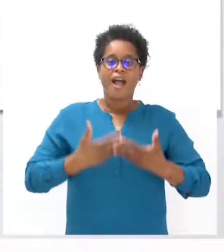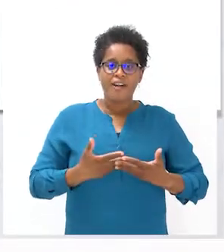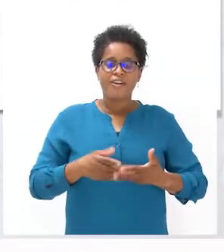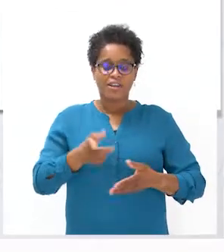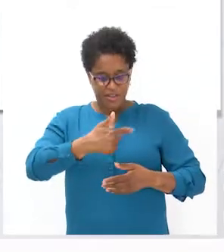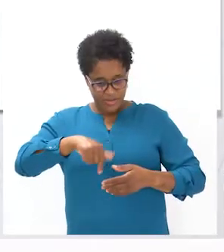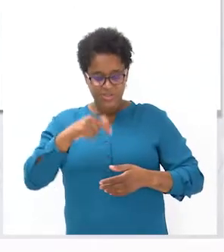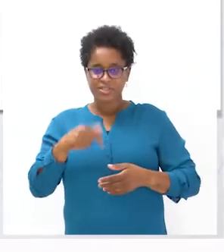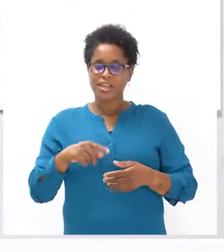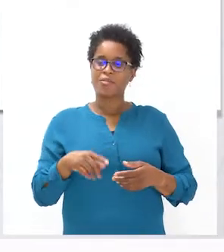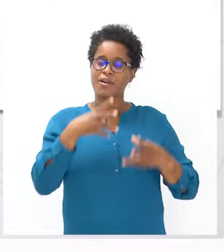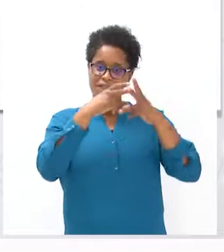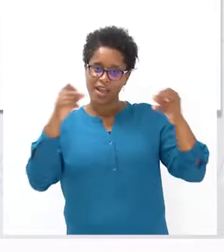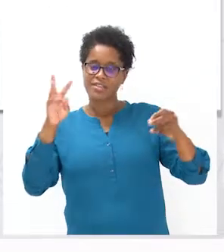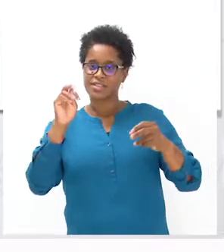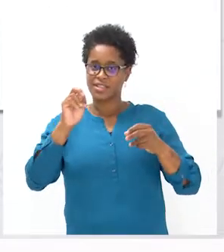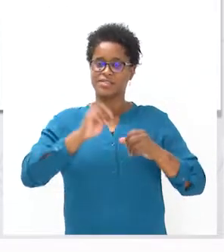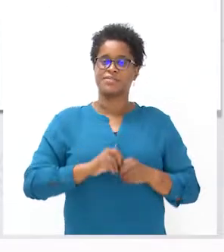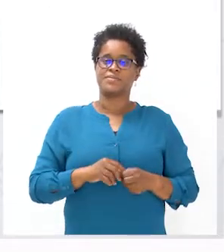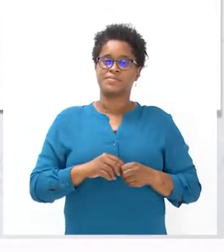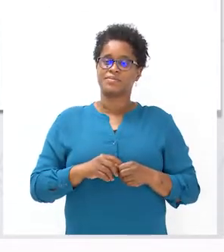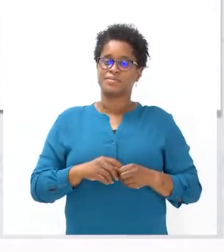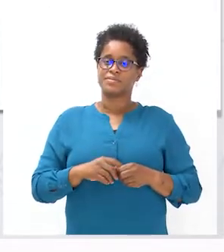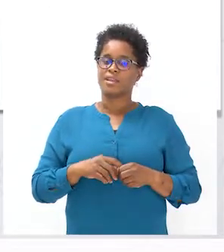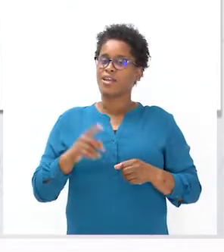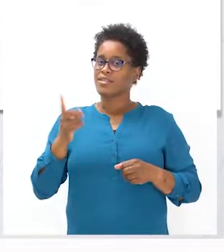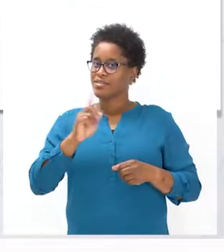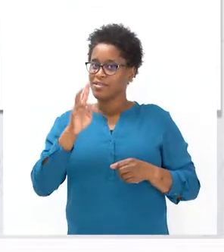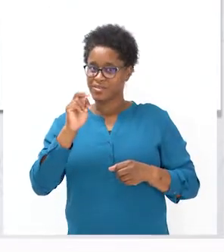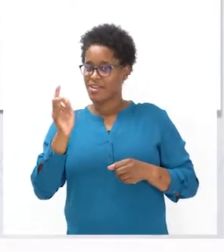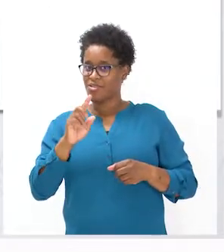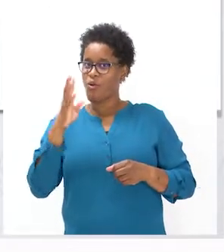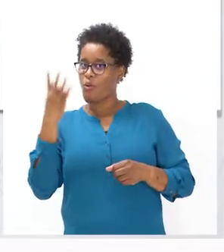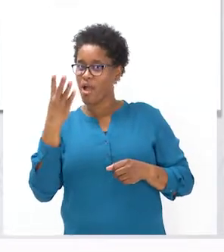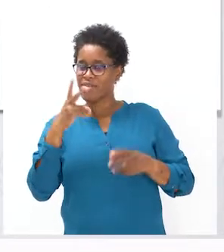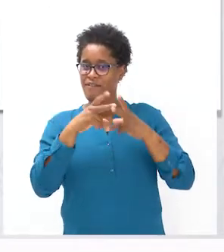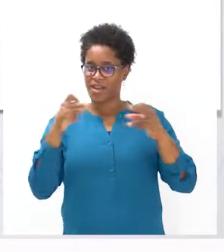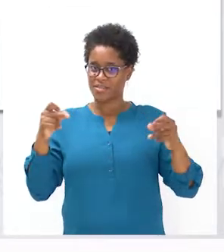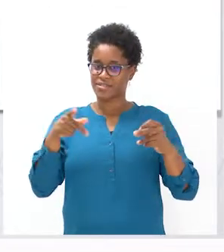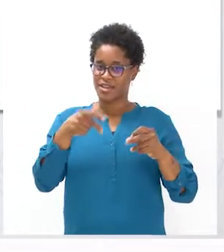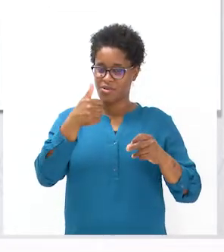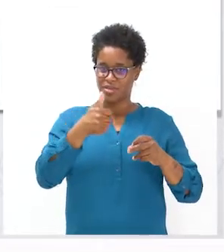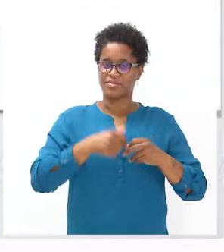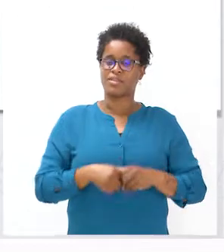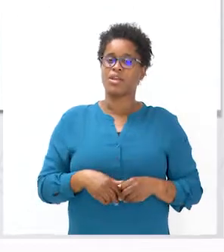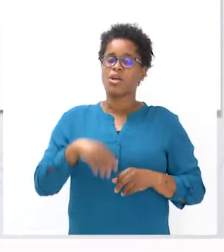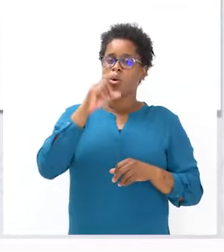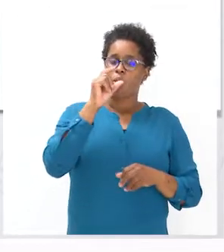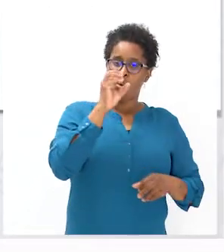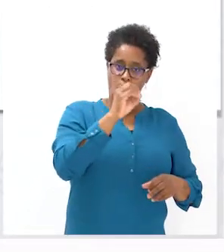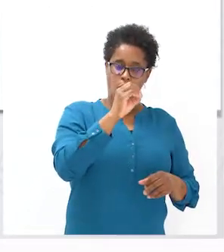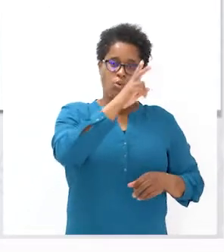agora temos uma terceira frase. Terceira não, quarta frase. Assim é que está correto. O patrão